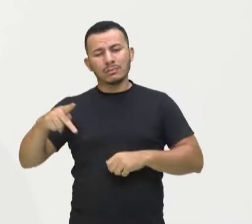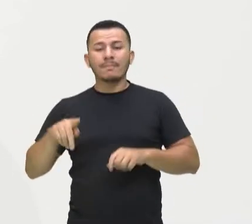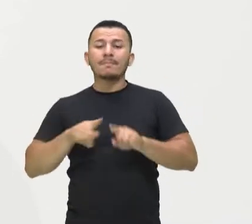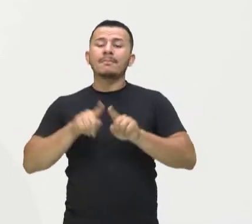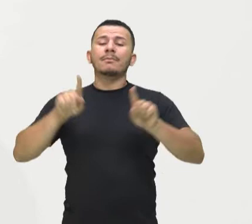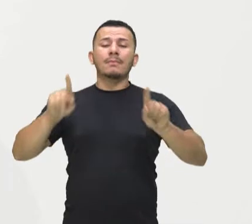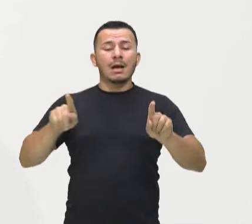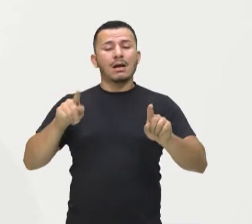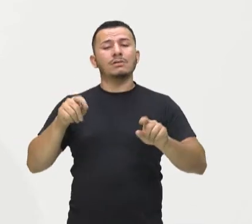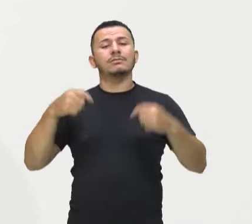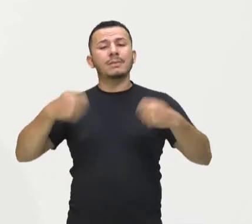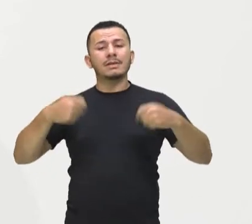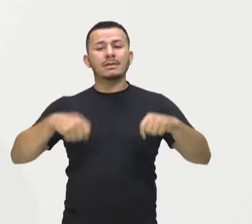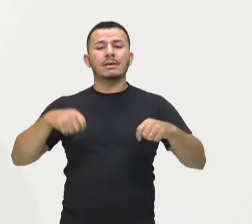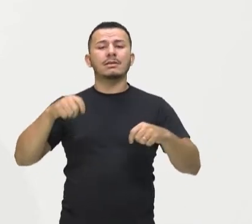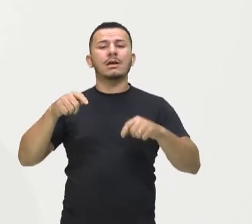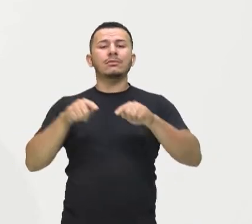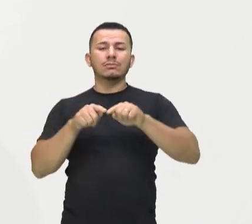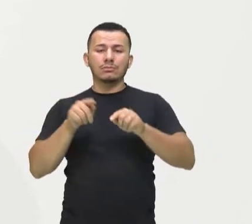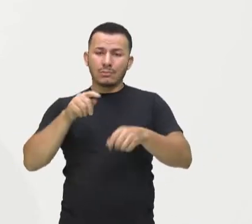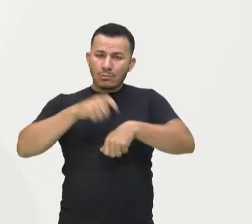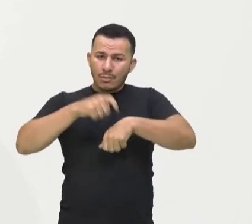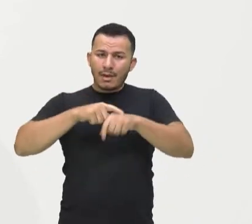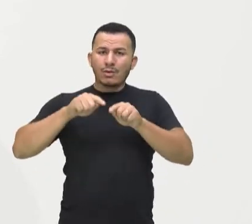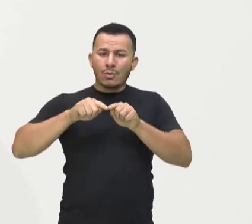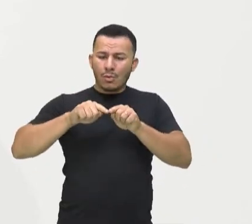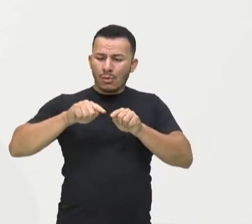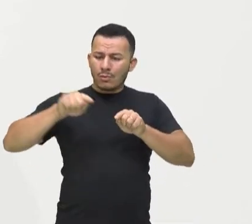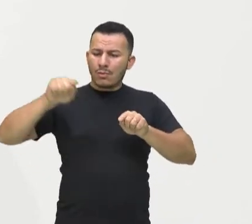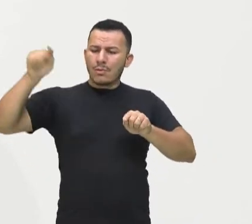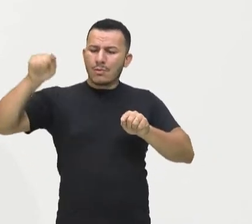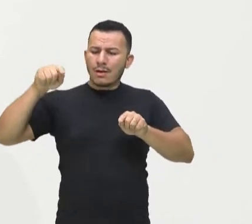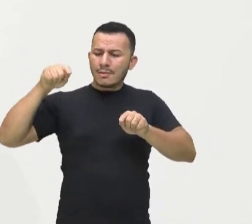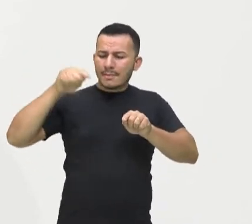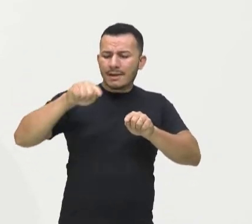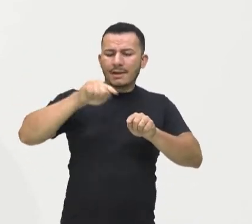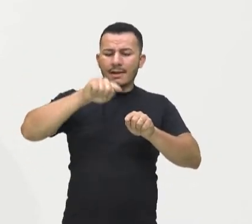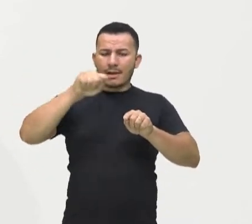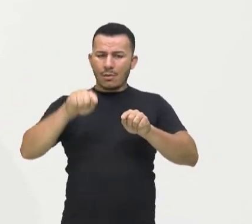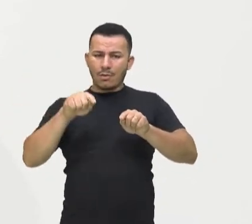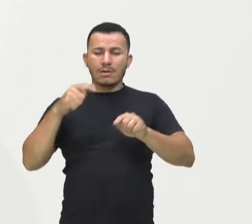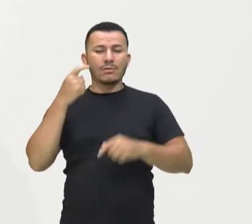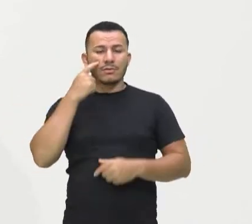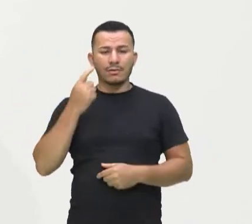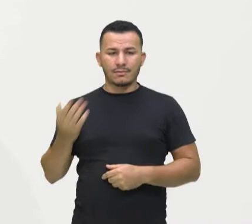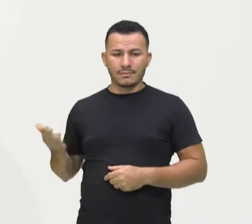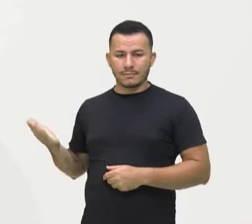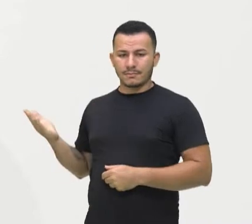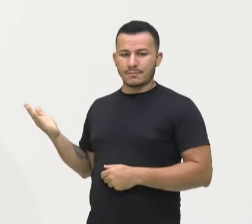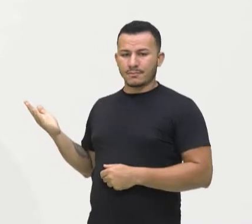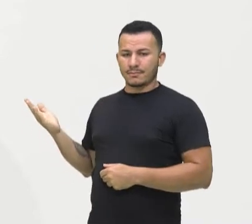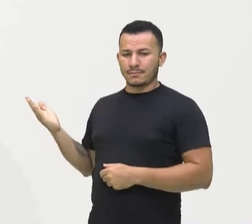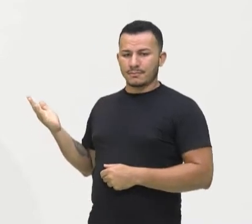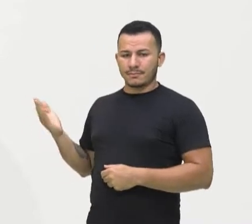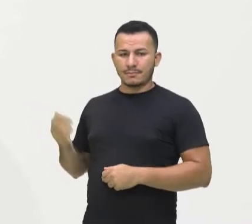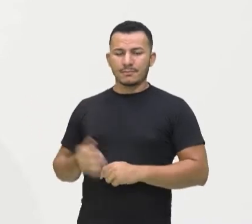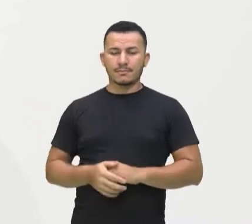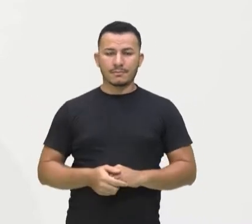que, ao prolongarmos, nós vamos encontrar aqui um ângulo externo. Aqui também, ó, prolongamos e encontramos um ângulo